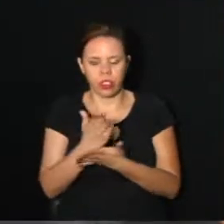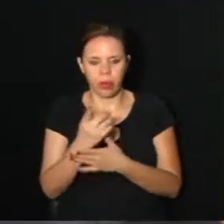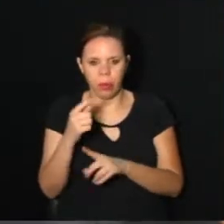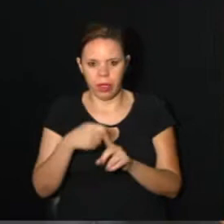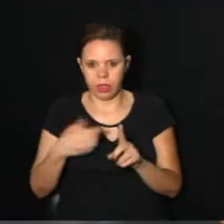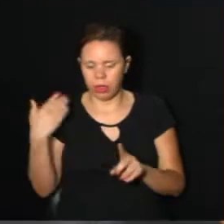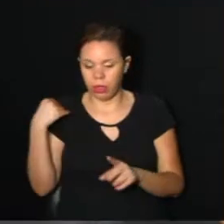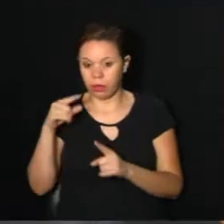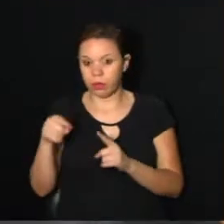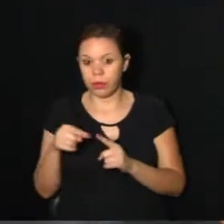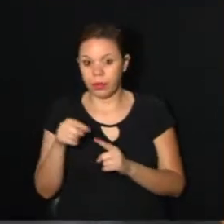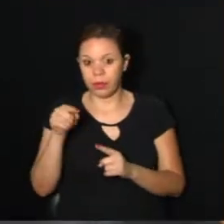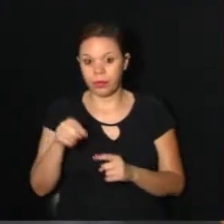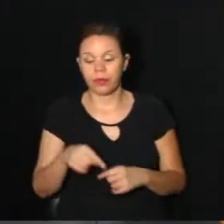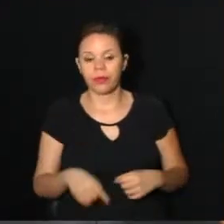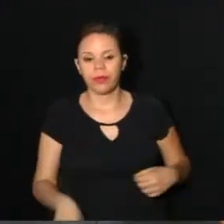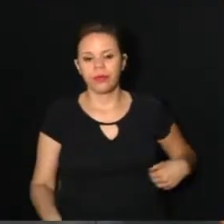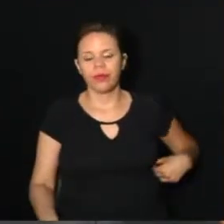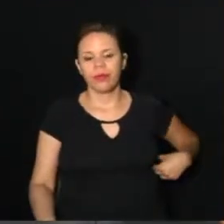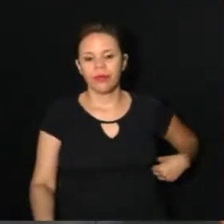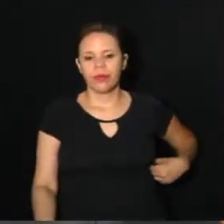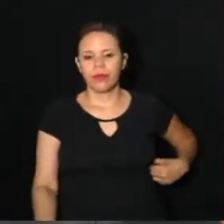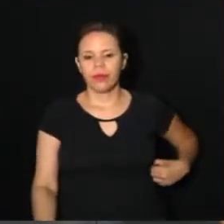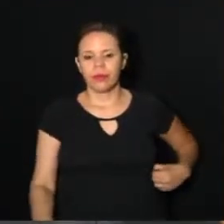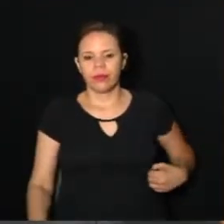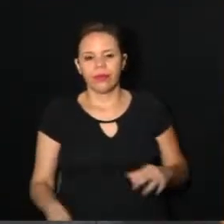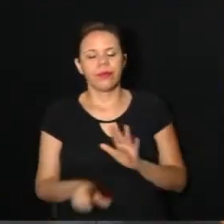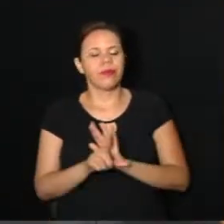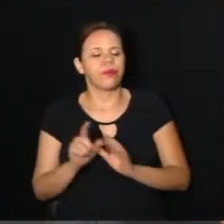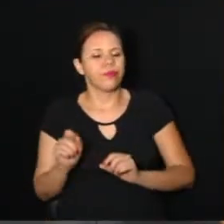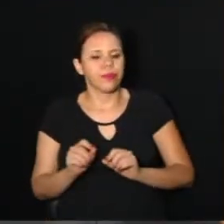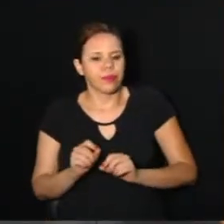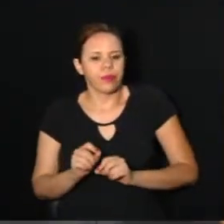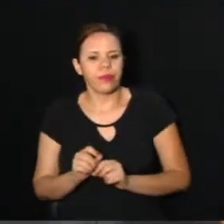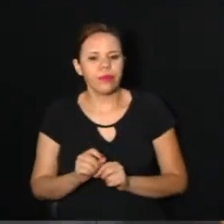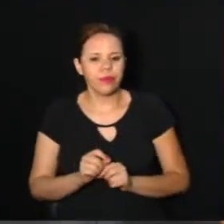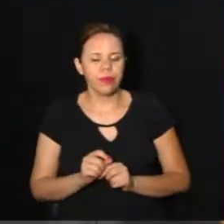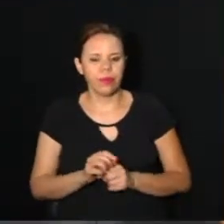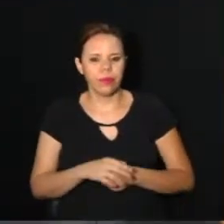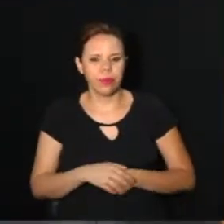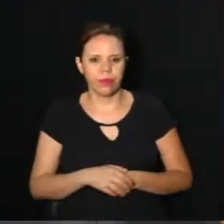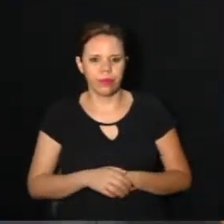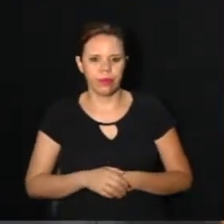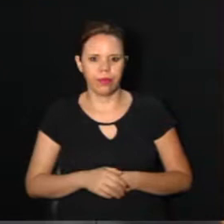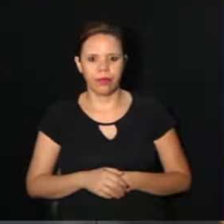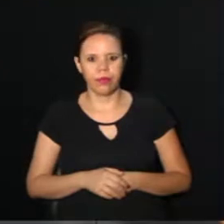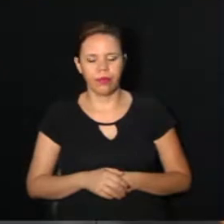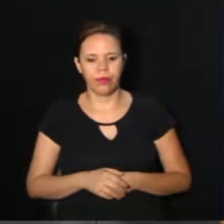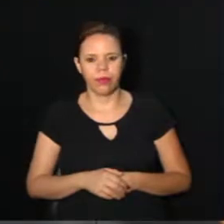o objetivo dessa lei, basicamente,